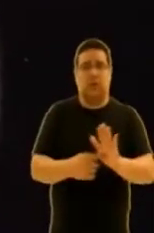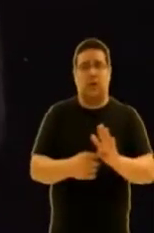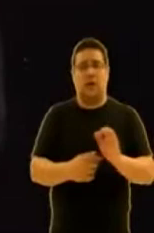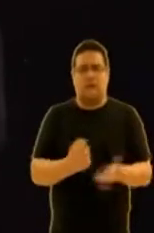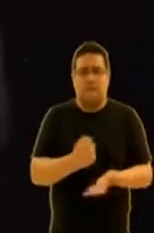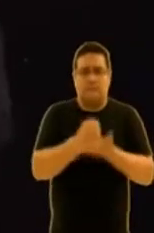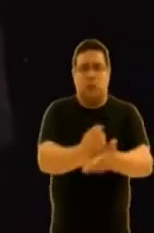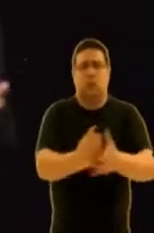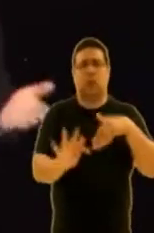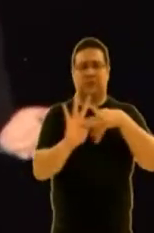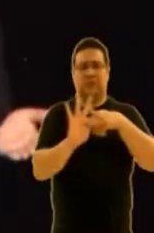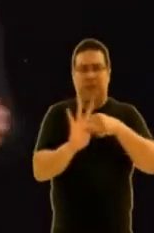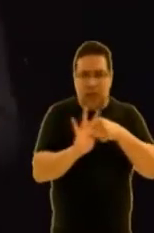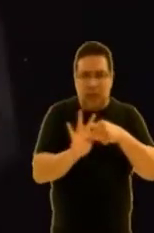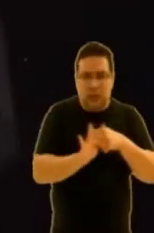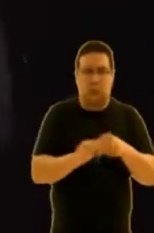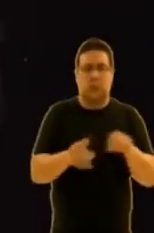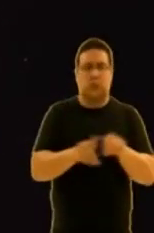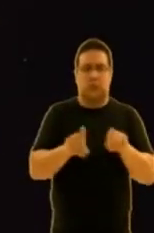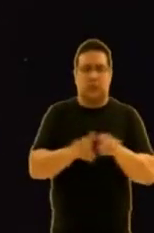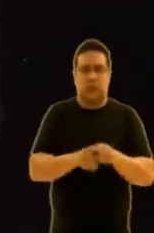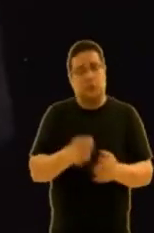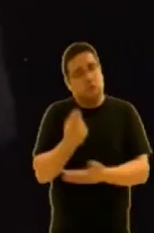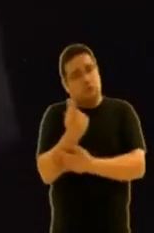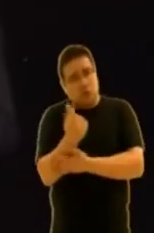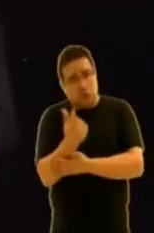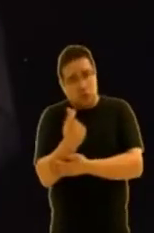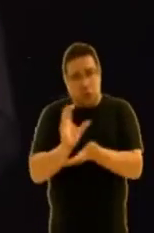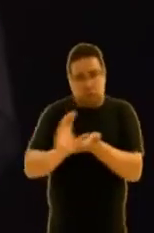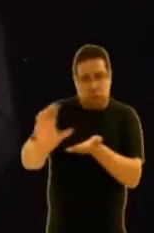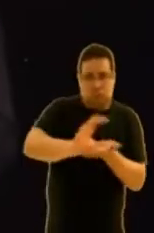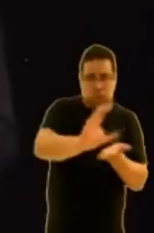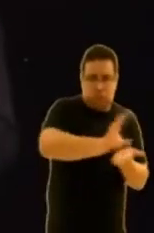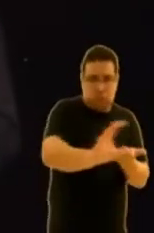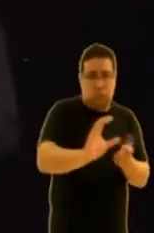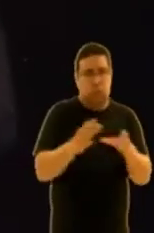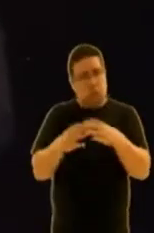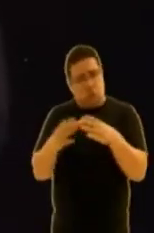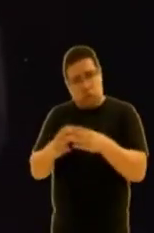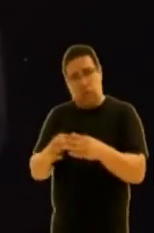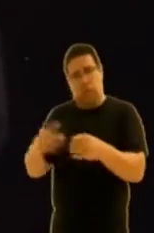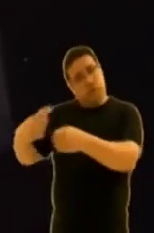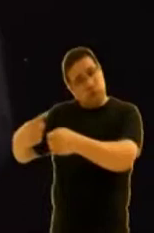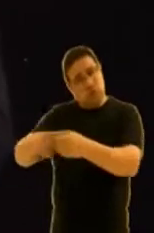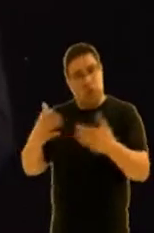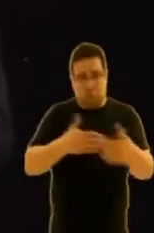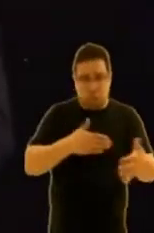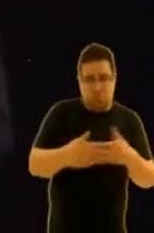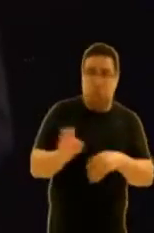e financeiro aos entes federados, sejam os municípios, sejam os estados. O FNDE,